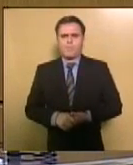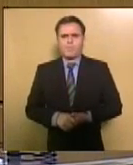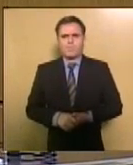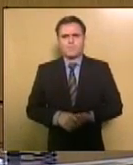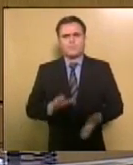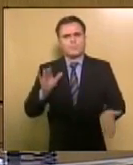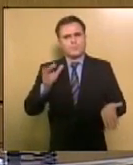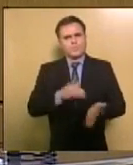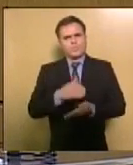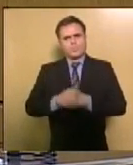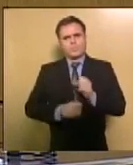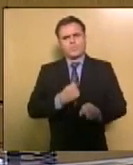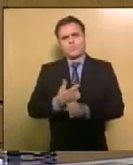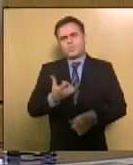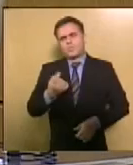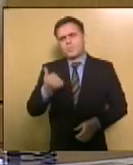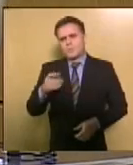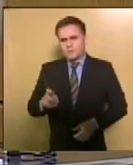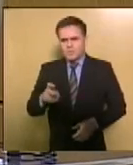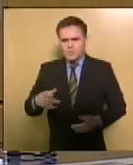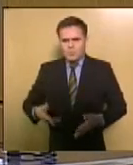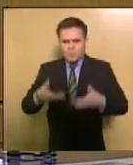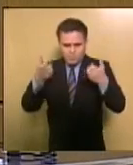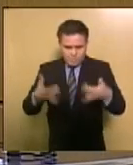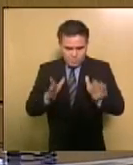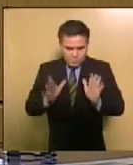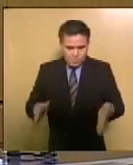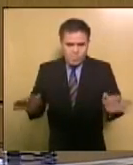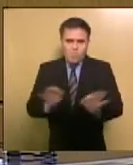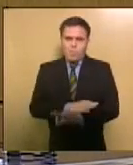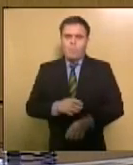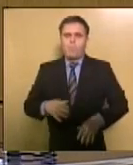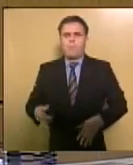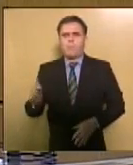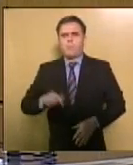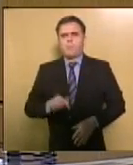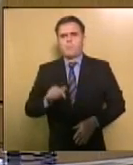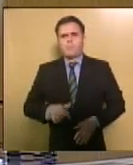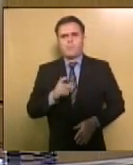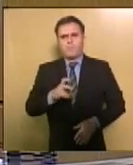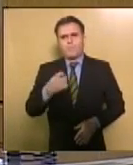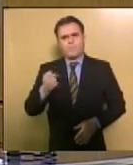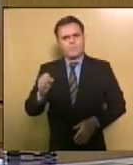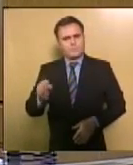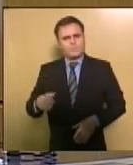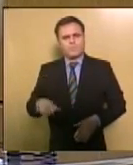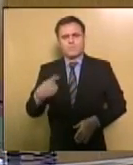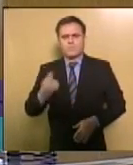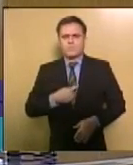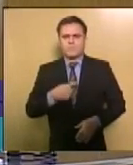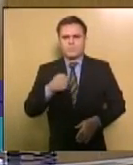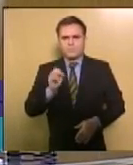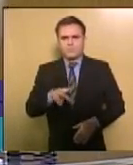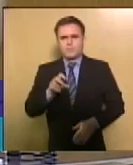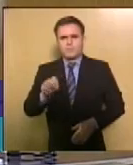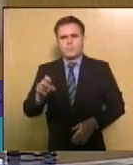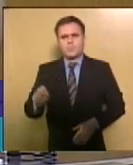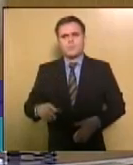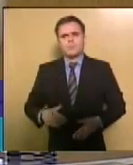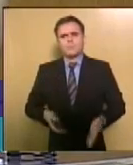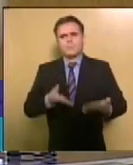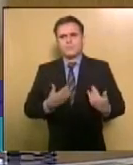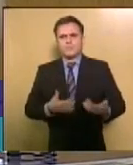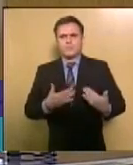no último ano que é 2015 lembra que eu falei né a taxa de homicídios aqui era de 58 agora quando a gente vai olhar a taxa de homicídios de